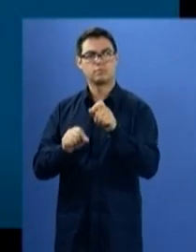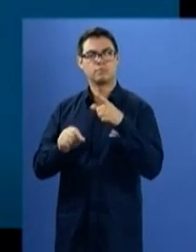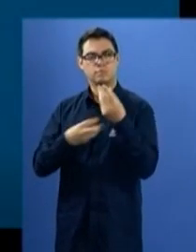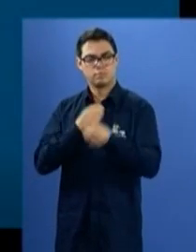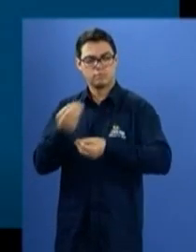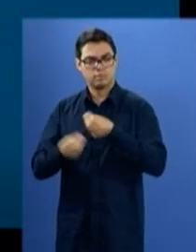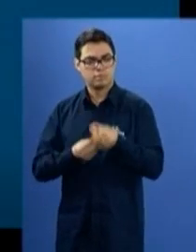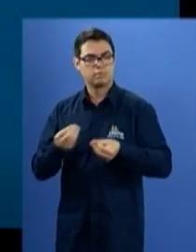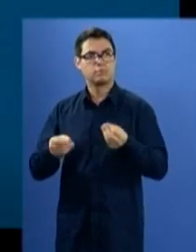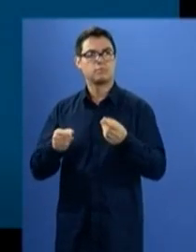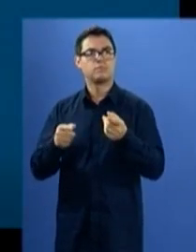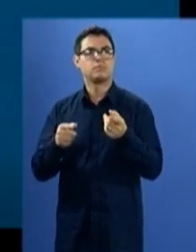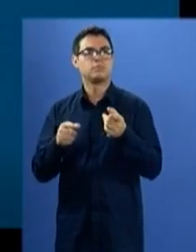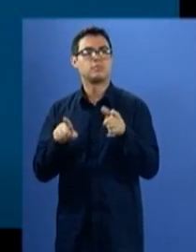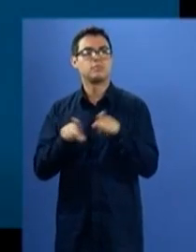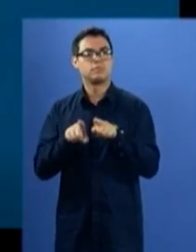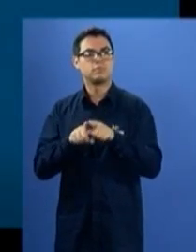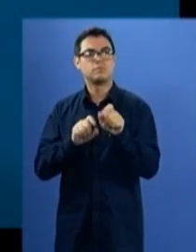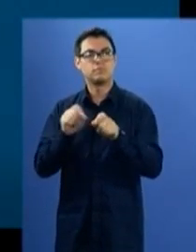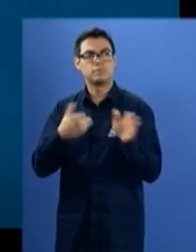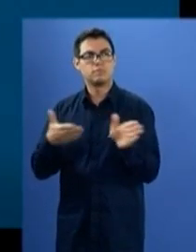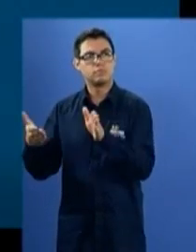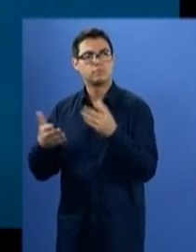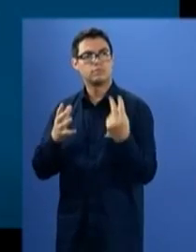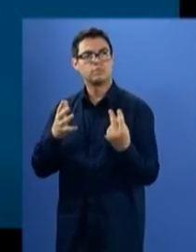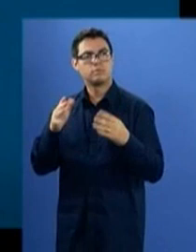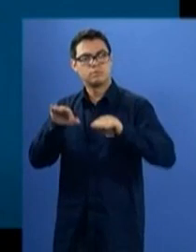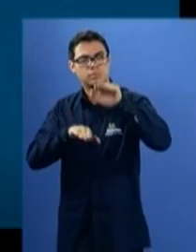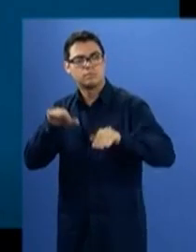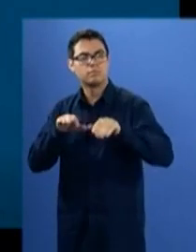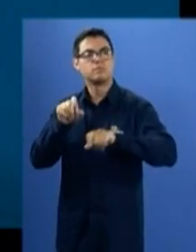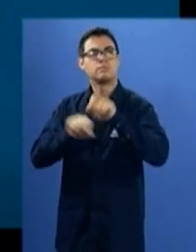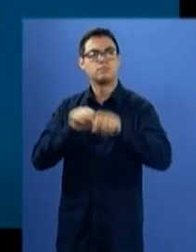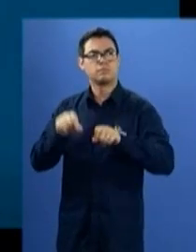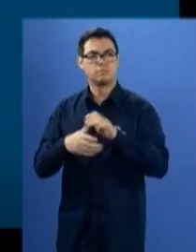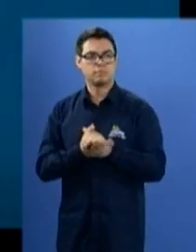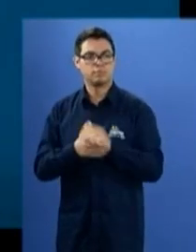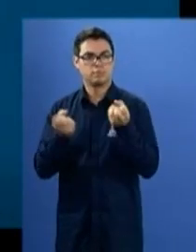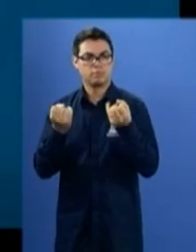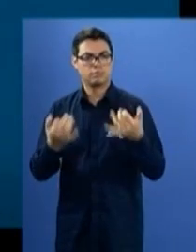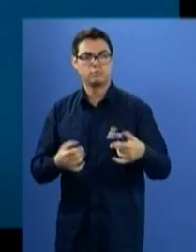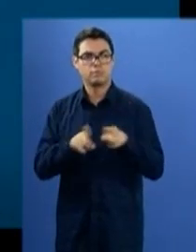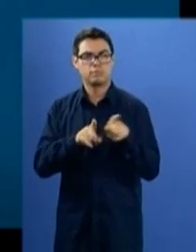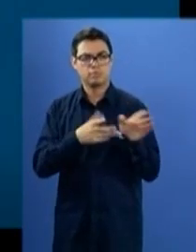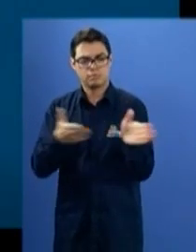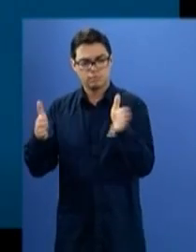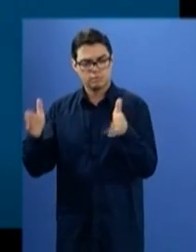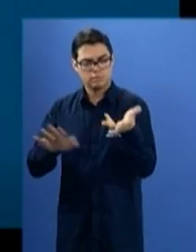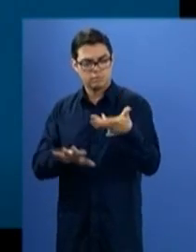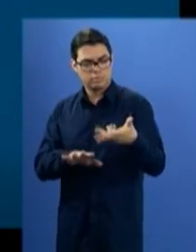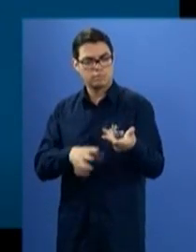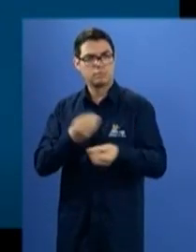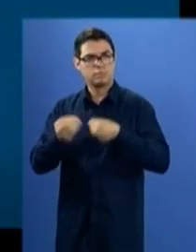como influenciam na produção, o que são essas variáveis. Outro ponto será a produtividade,